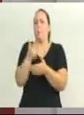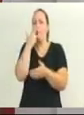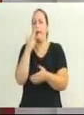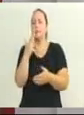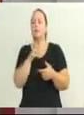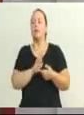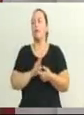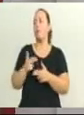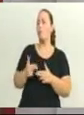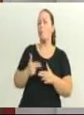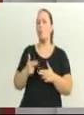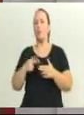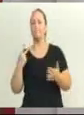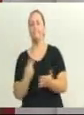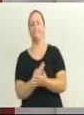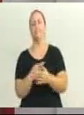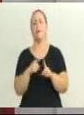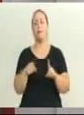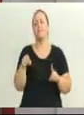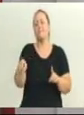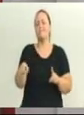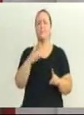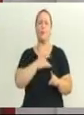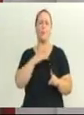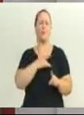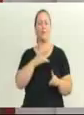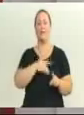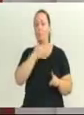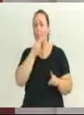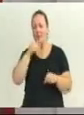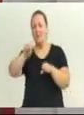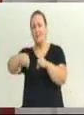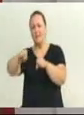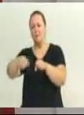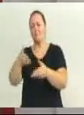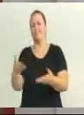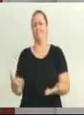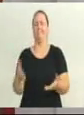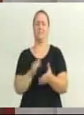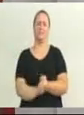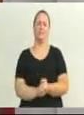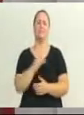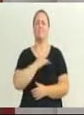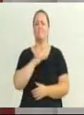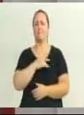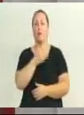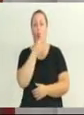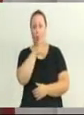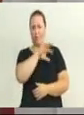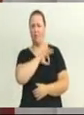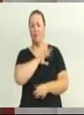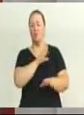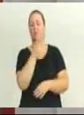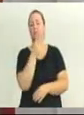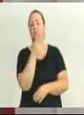E esse pobre coitado, né, perseguido por um guarda de trânsito, que é o TID, tem 31 anos de guarda de trânsito, né,